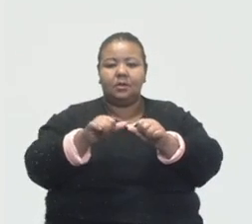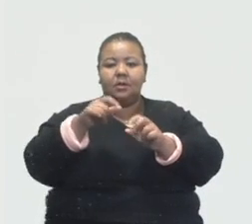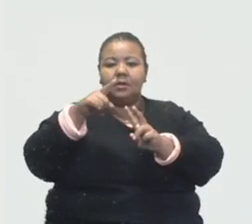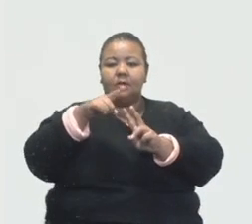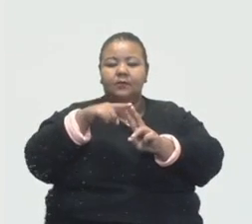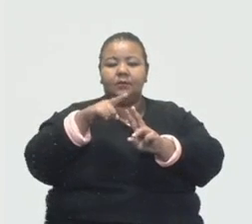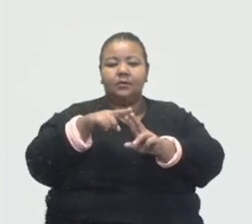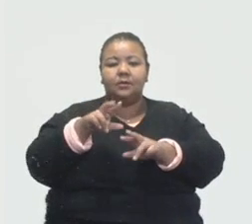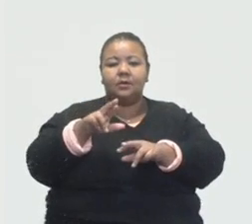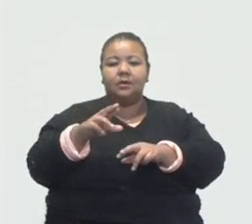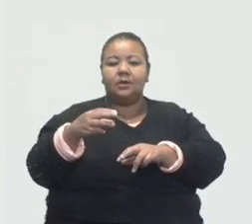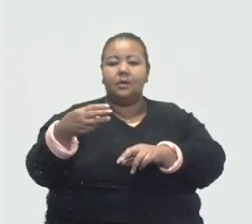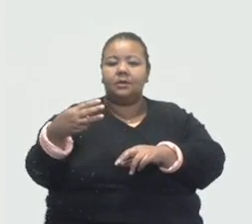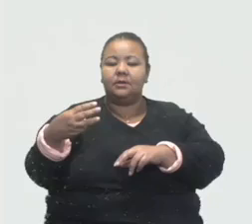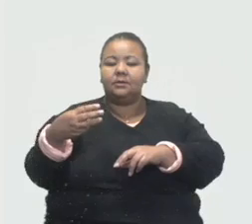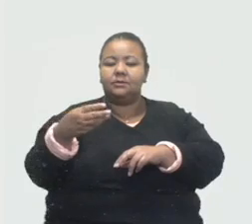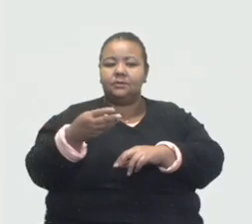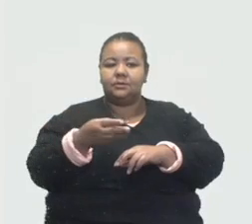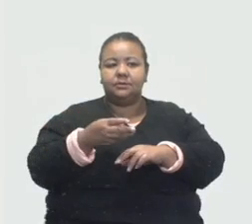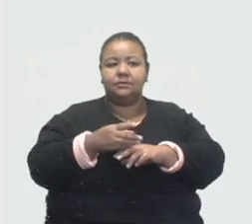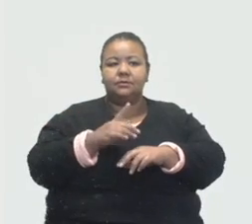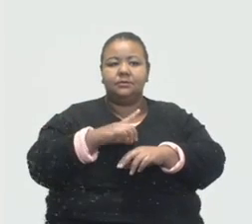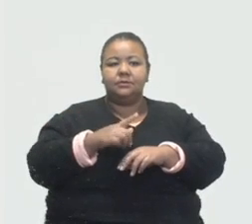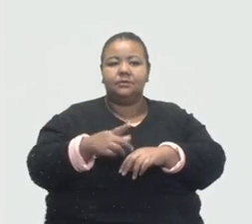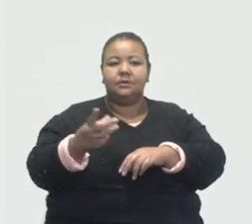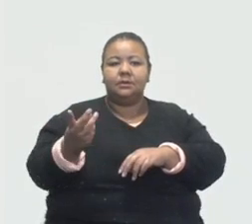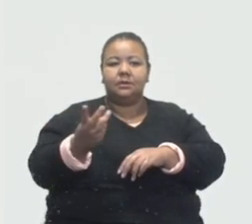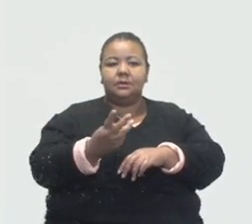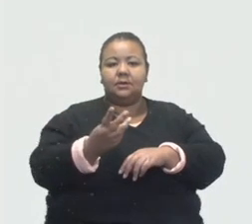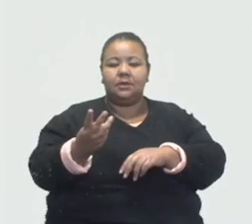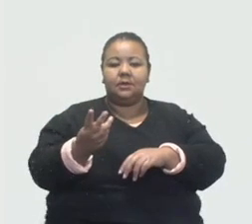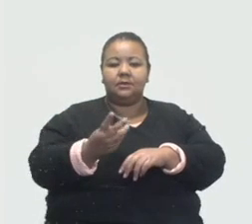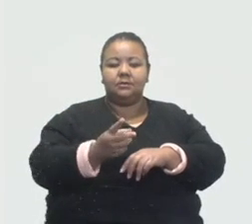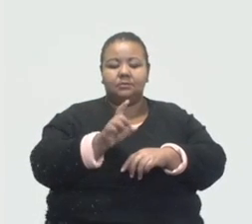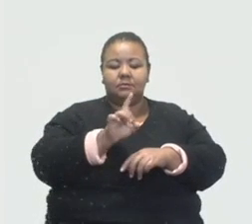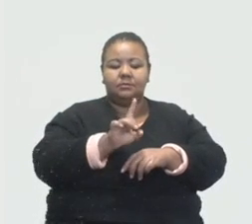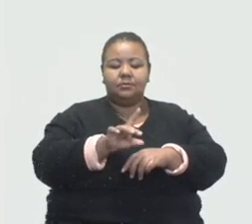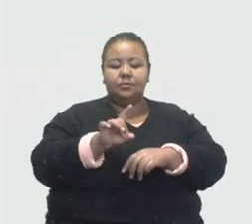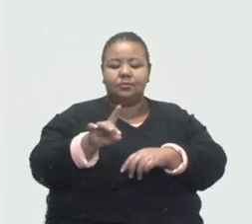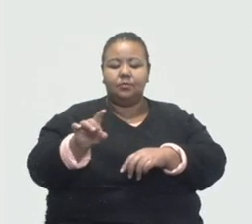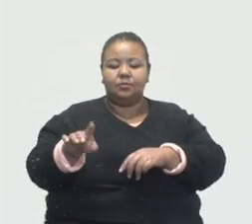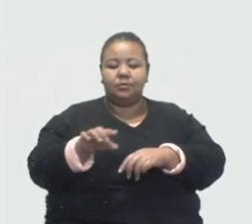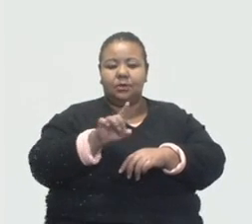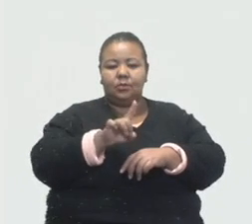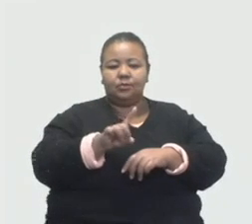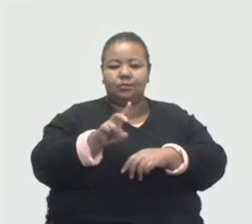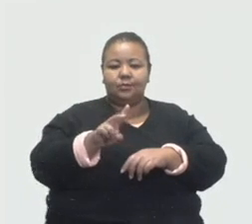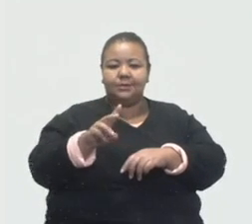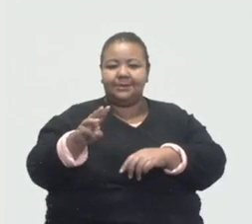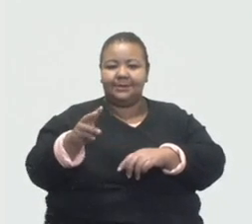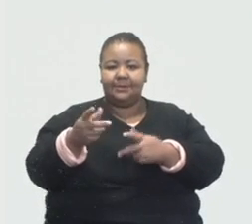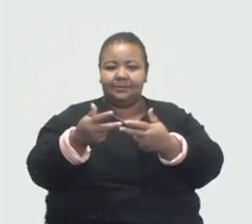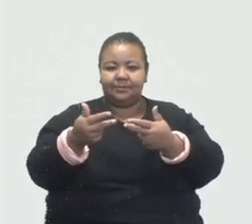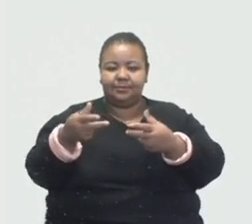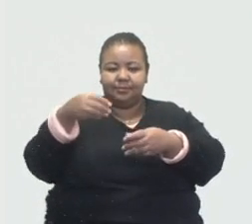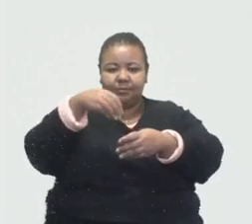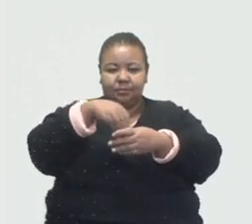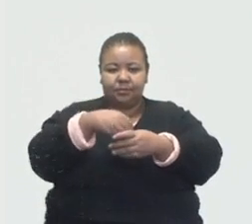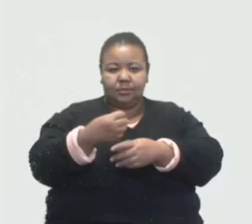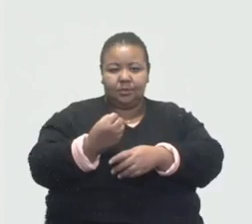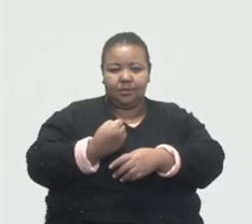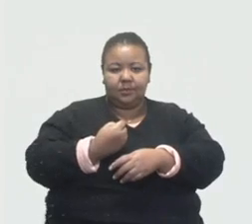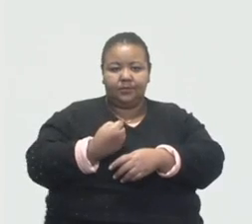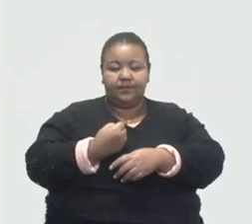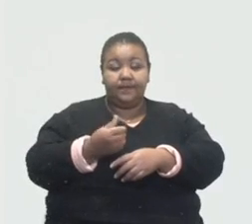Qual é a característica de vetores do R3? Ter 3 componentes. Então, nós tínhamos um vetor com